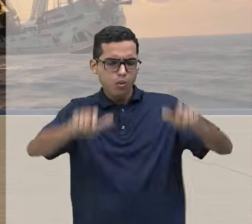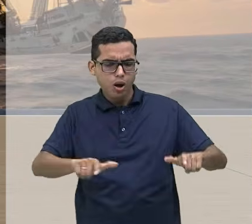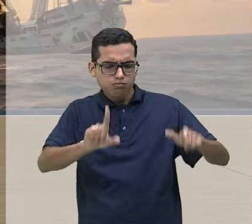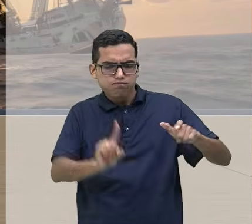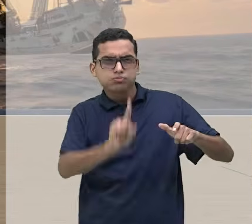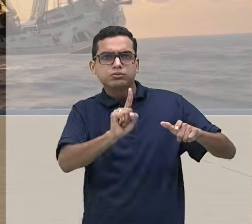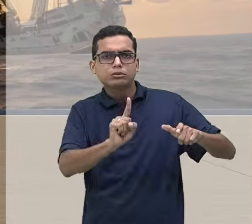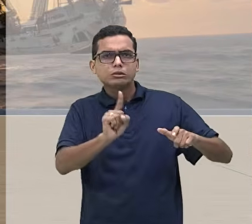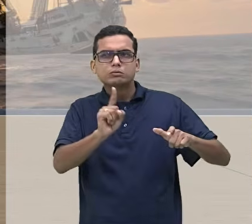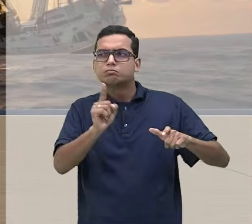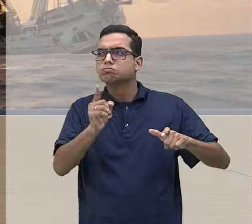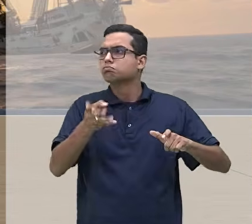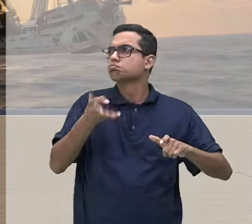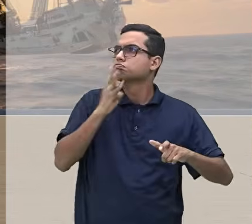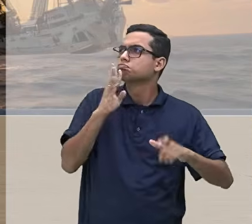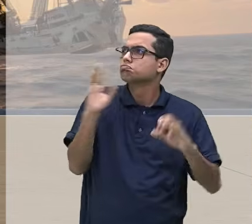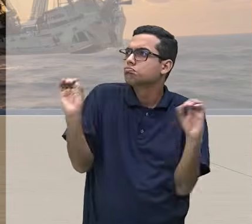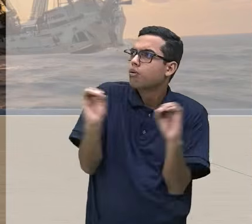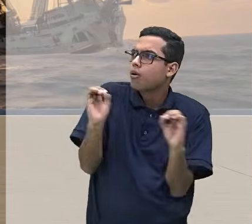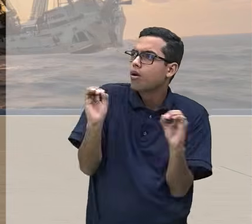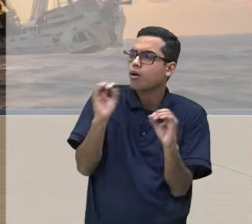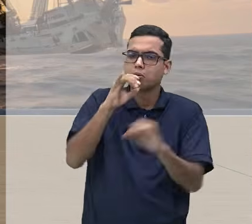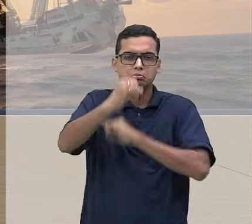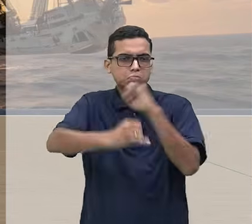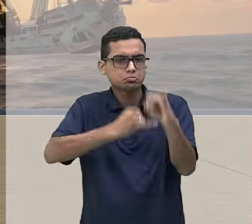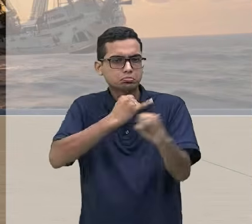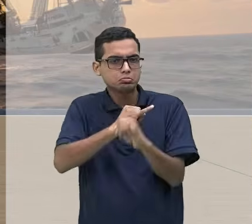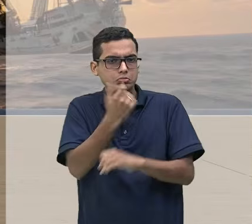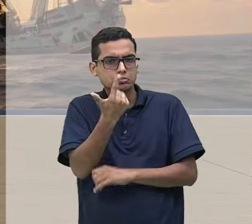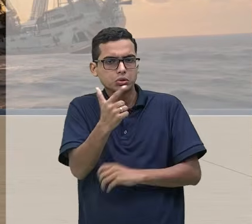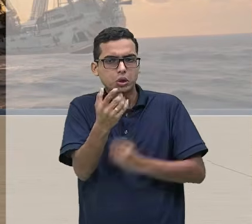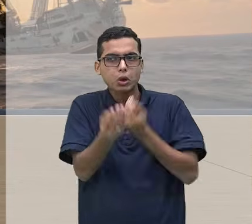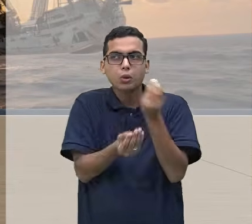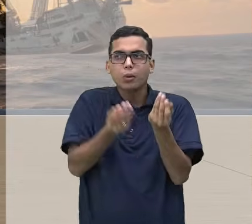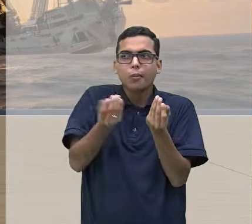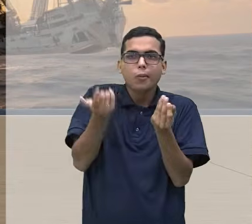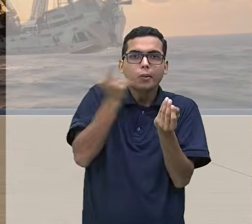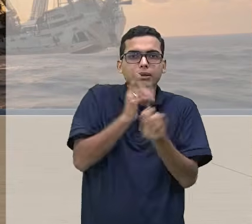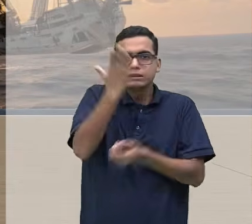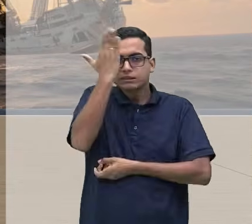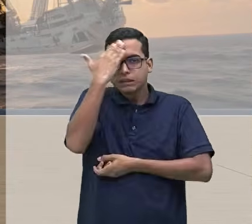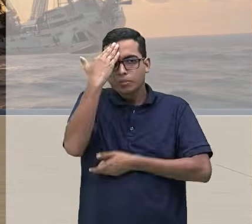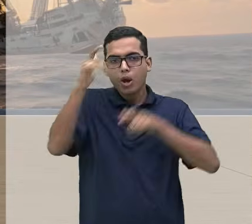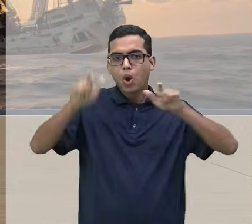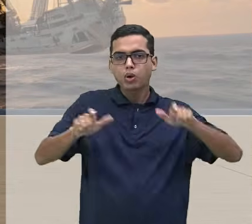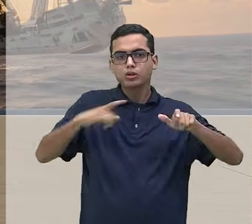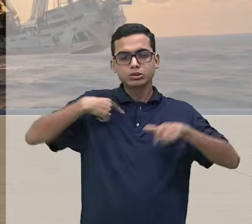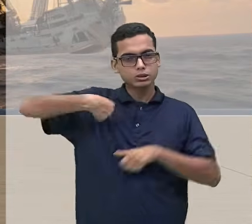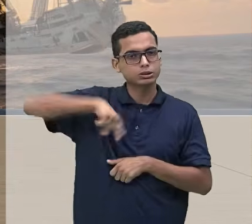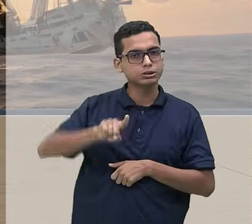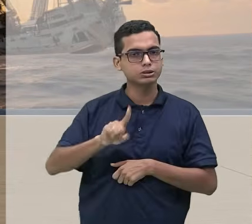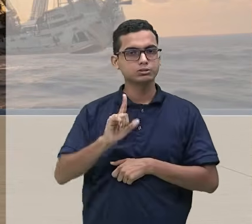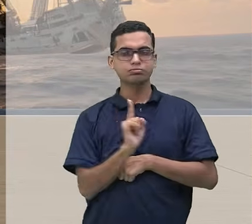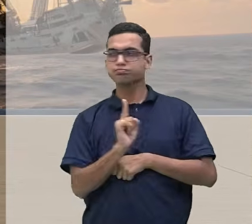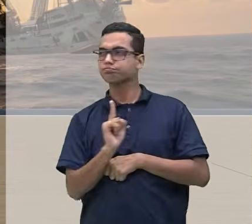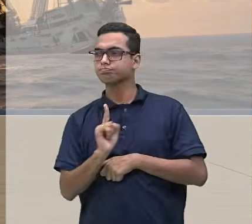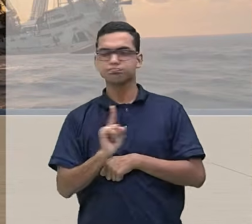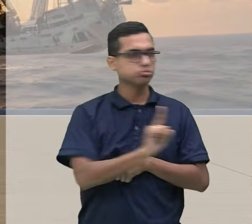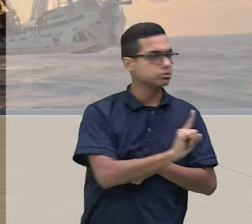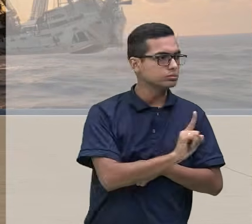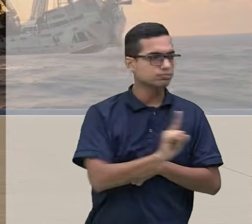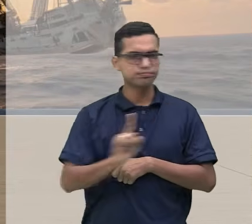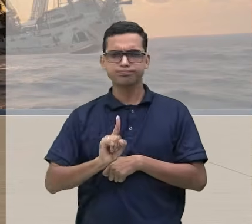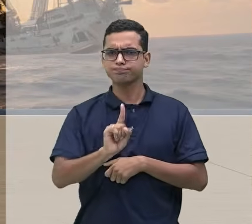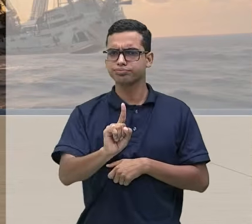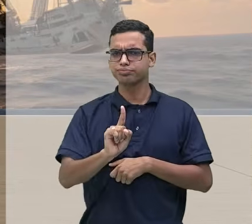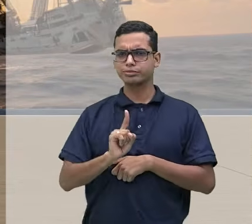Como é que vocês iriam agir? Então, é importante a observação da natureza. Então, a observação do Sol e